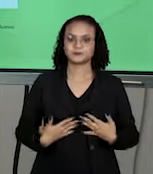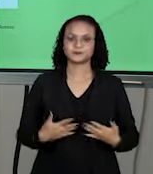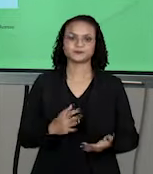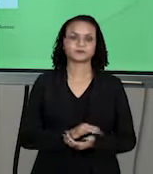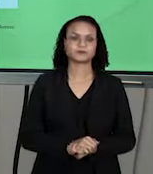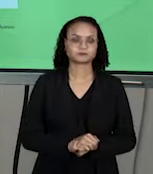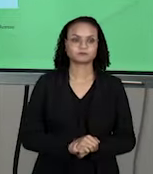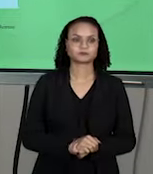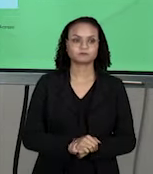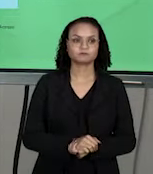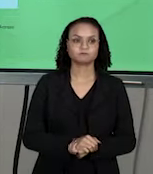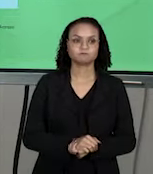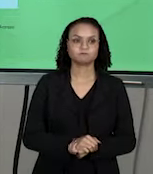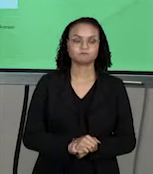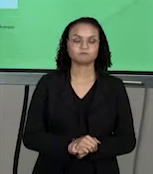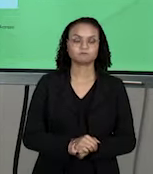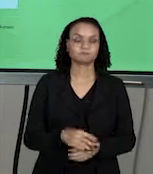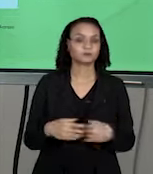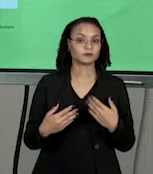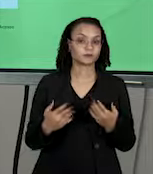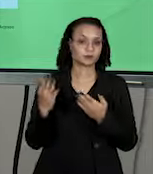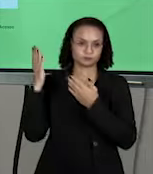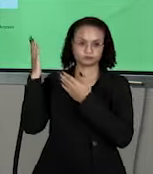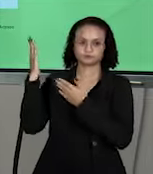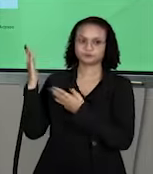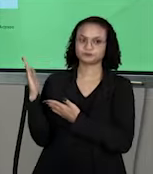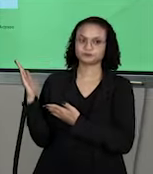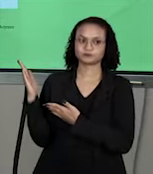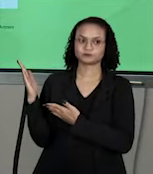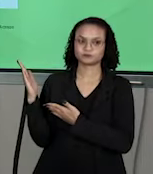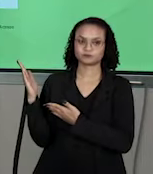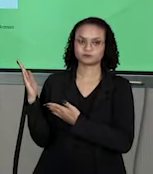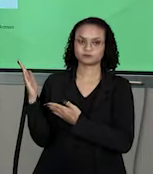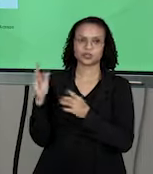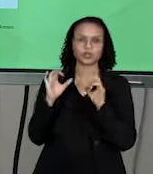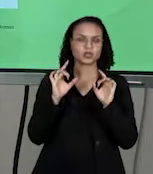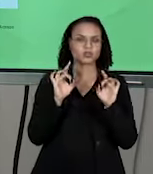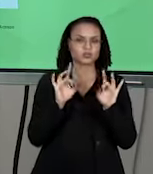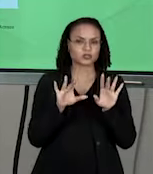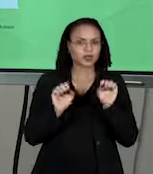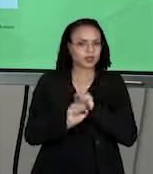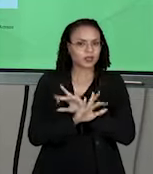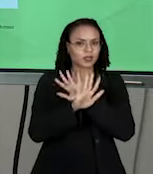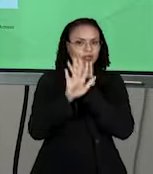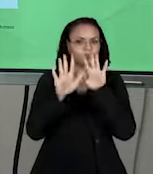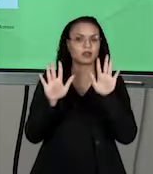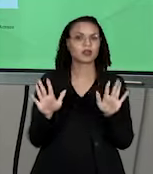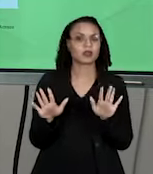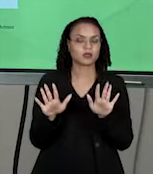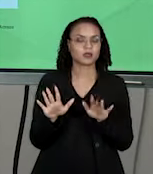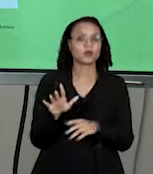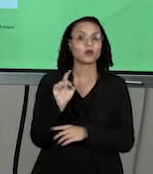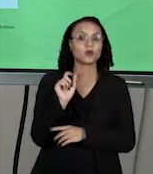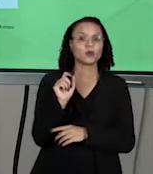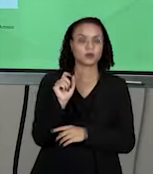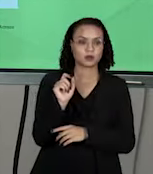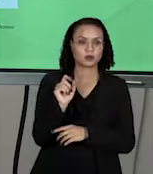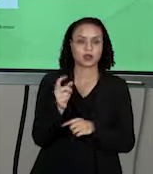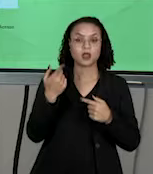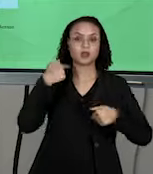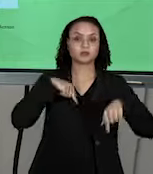corpo. Bom, eu trouxe aqui uma imagem para vocês, só para ficar bem claro, que nós estamos falando do